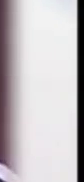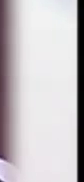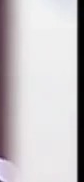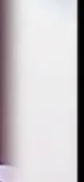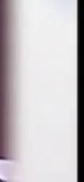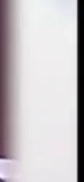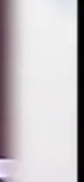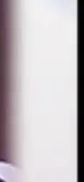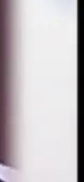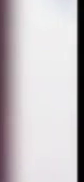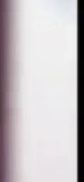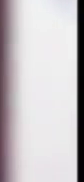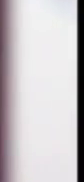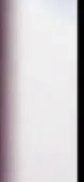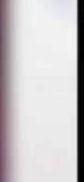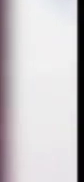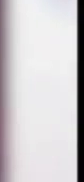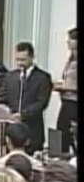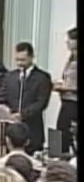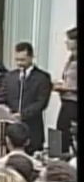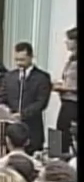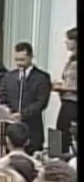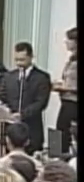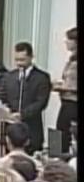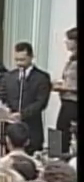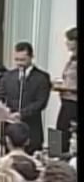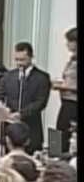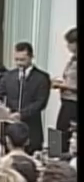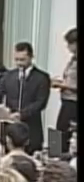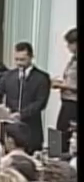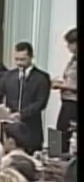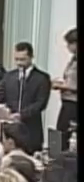excelentíssimo ministro Marco Antônio Raup.